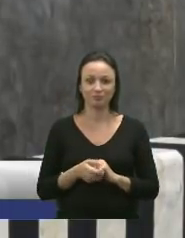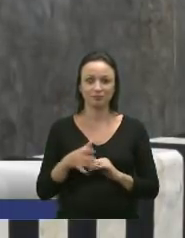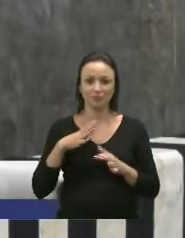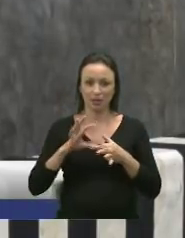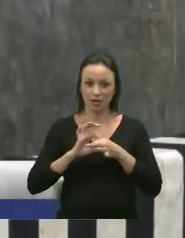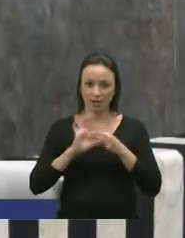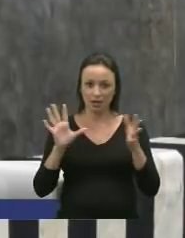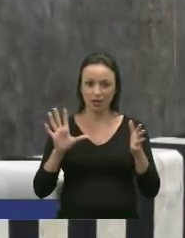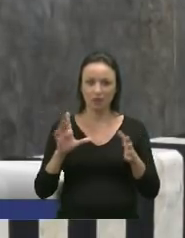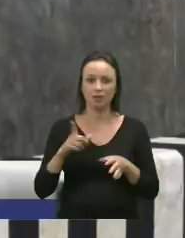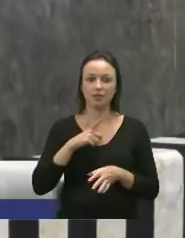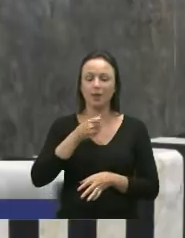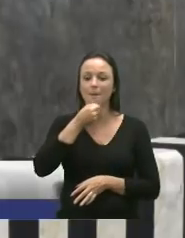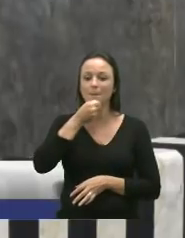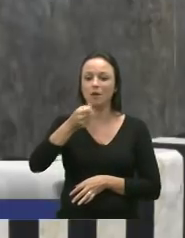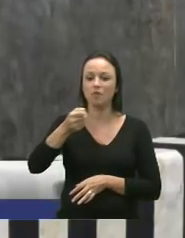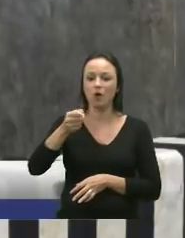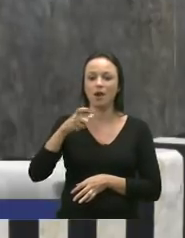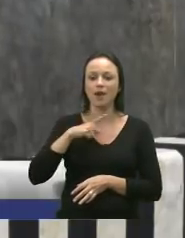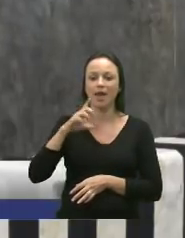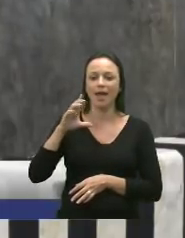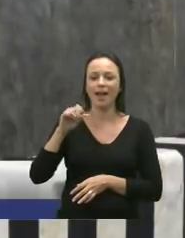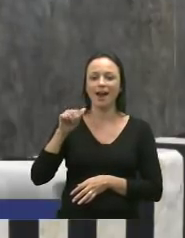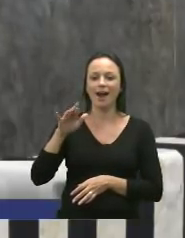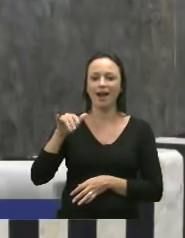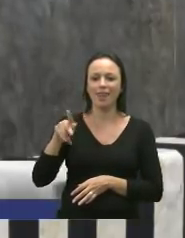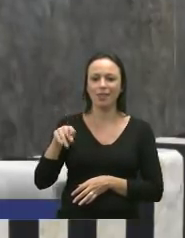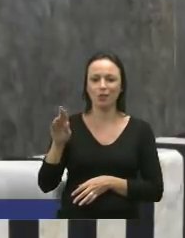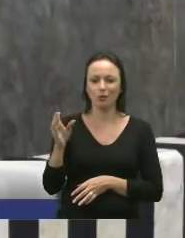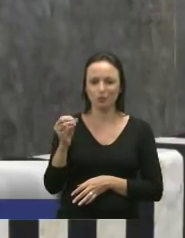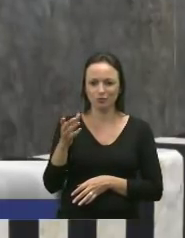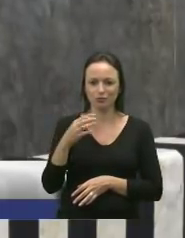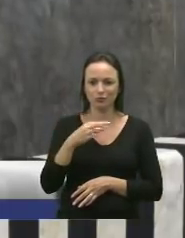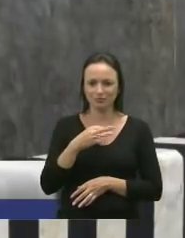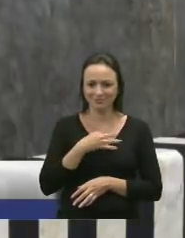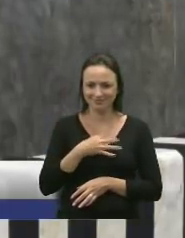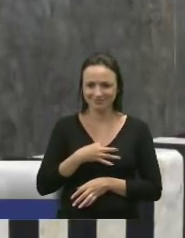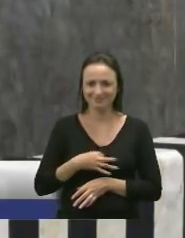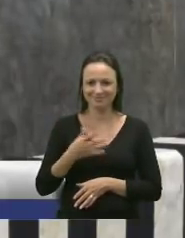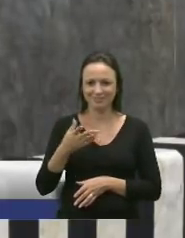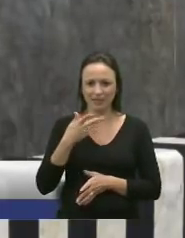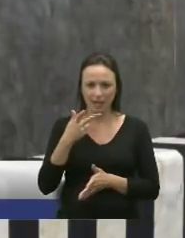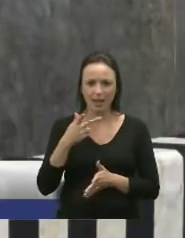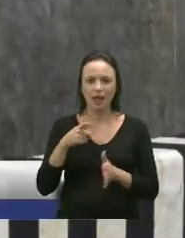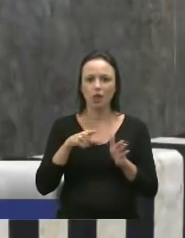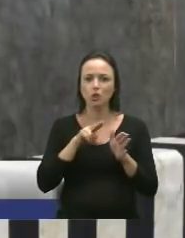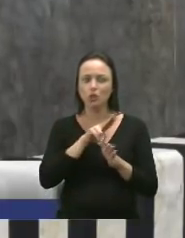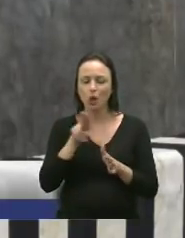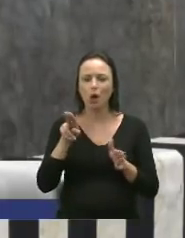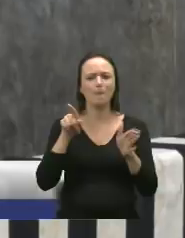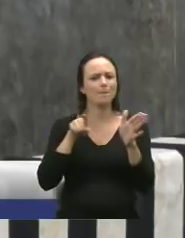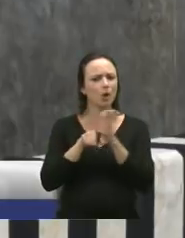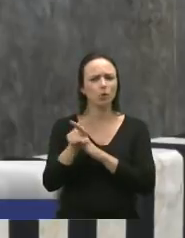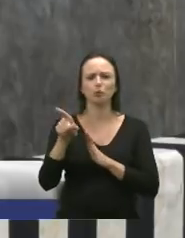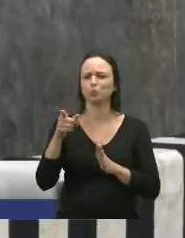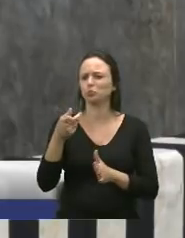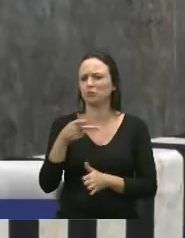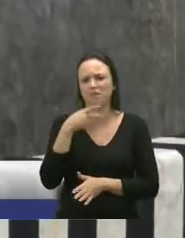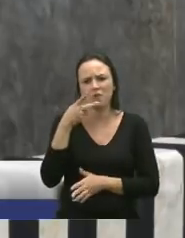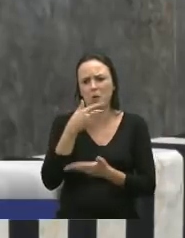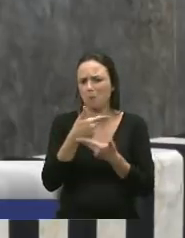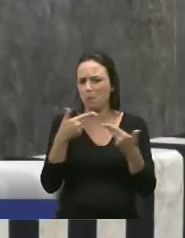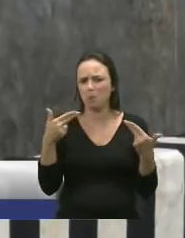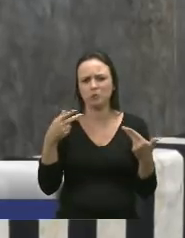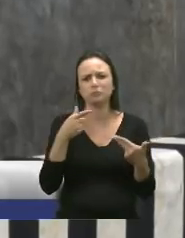disposição. Nós temos um microfone ali com o Carlinhos. Alguém se habilita? É só falar o nome, pode fazer a pergunta, pode fazer o comentário, pode